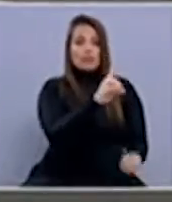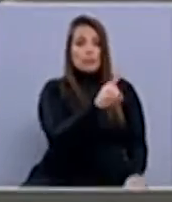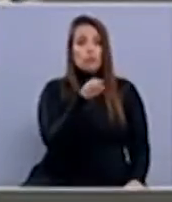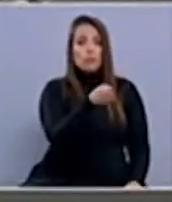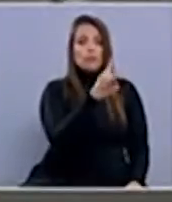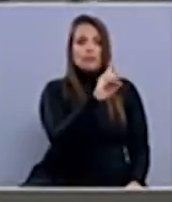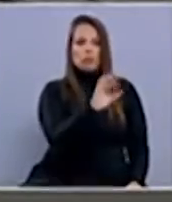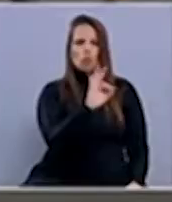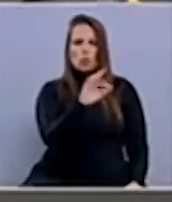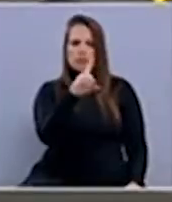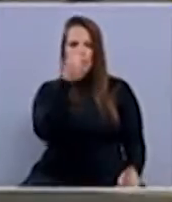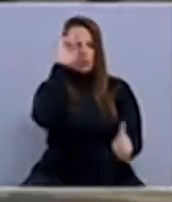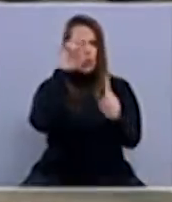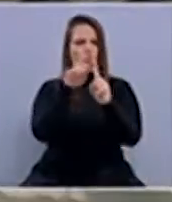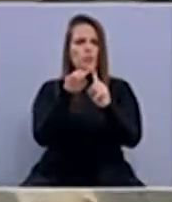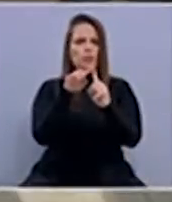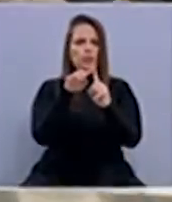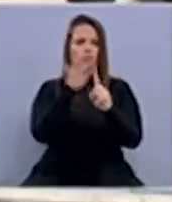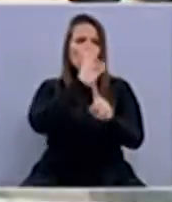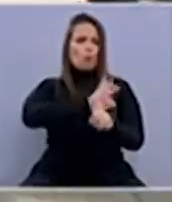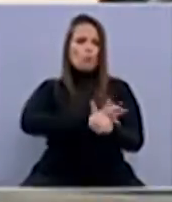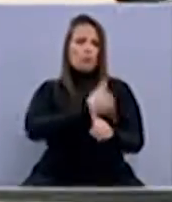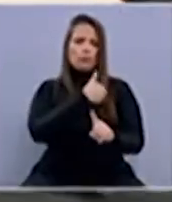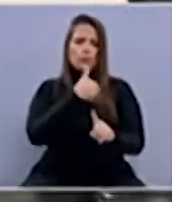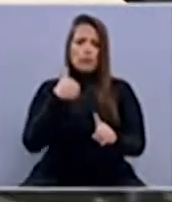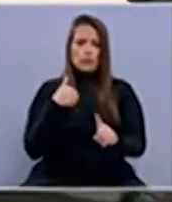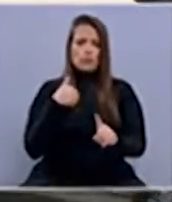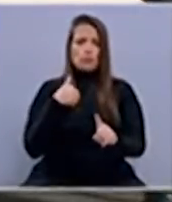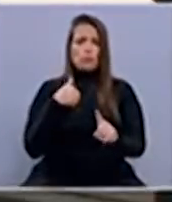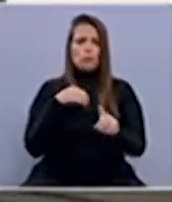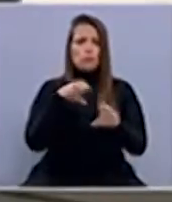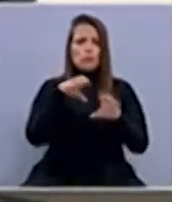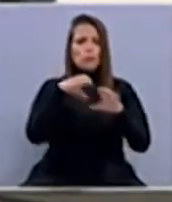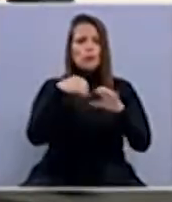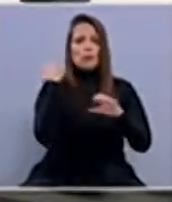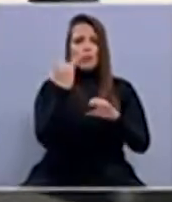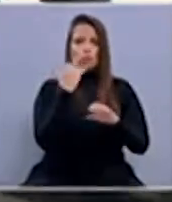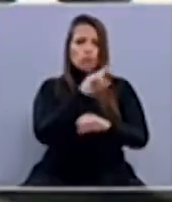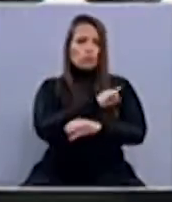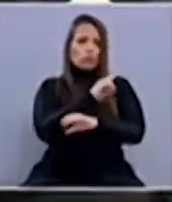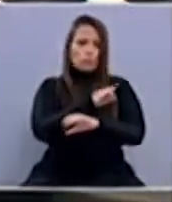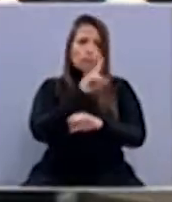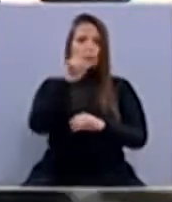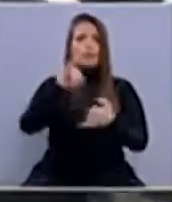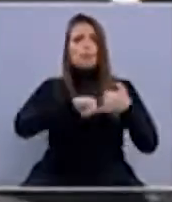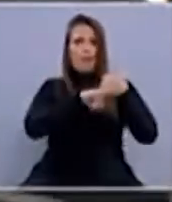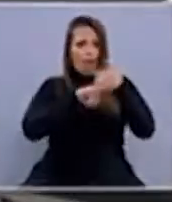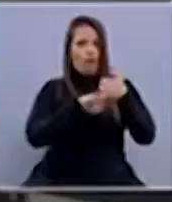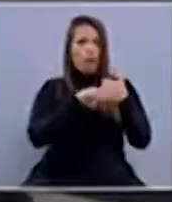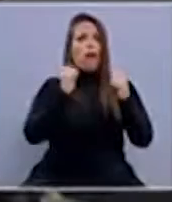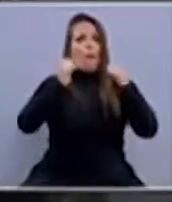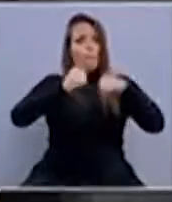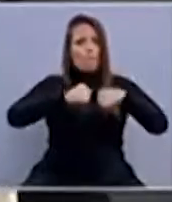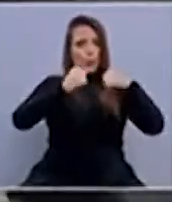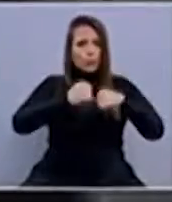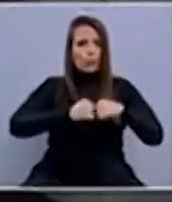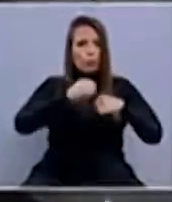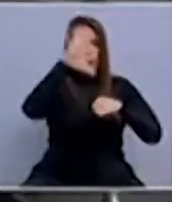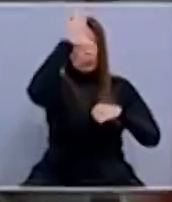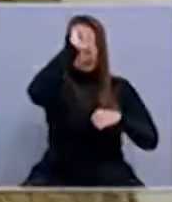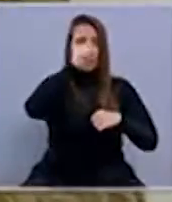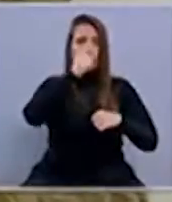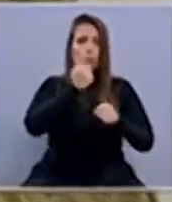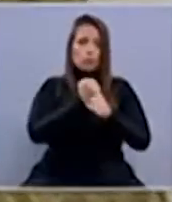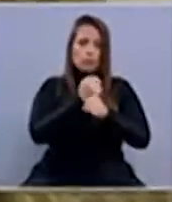6.646 são destinadas à imunização de profissionais de 50 instituições privadas e sociais que têm protocolos com o